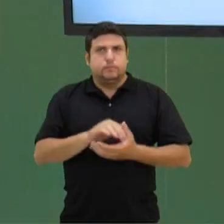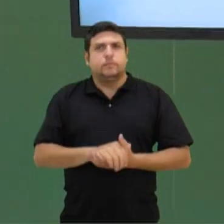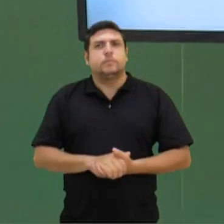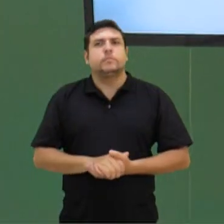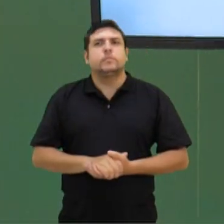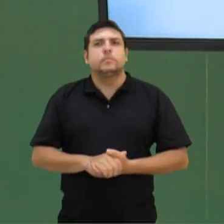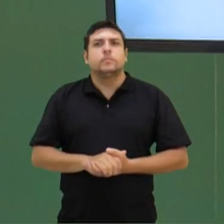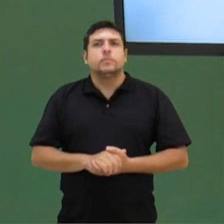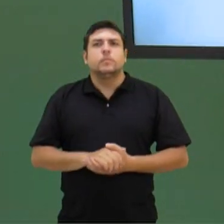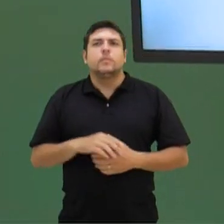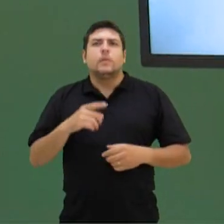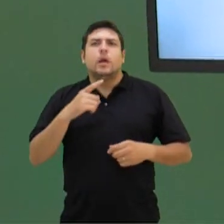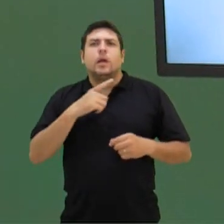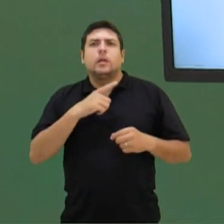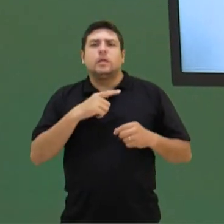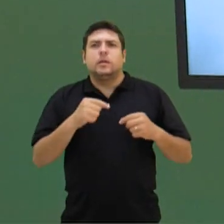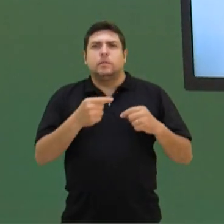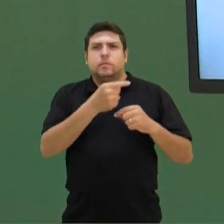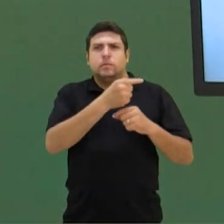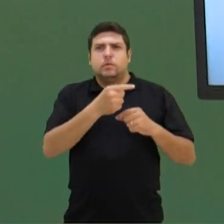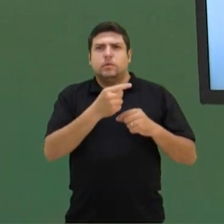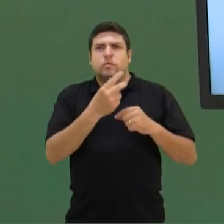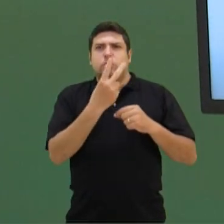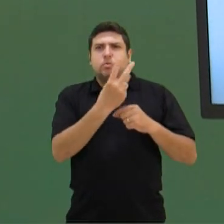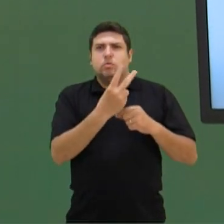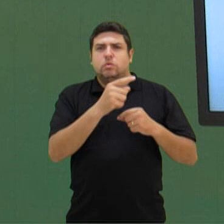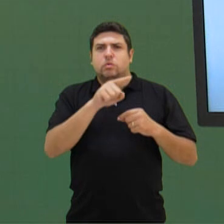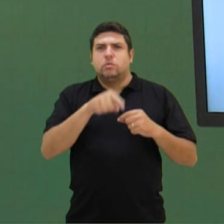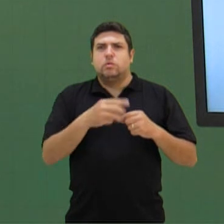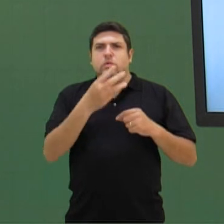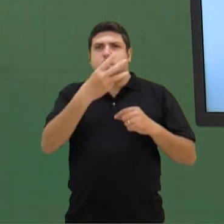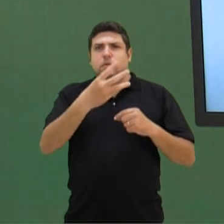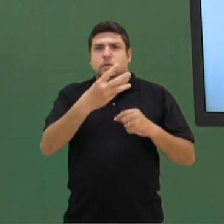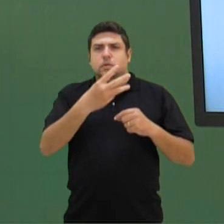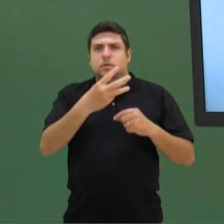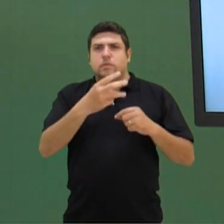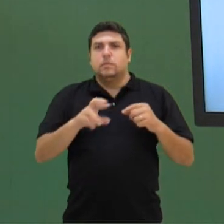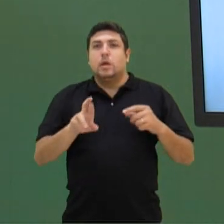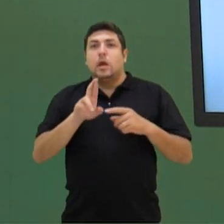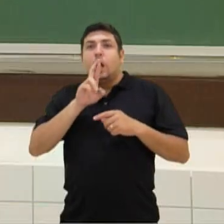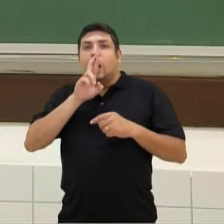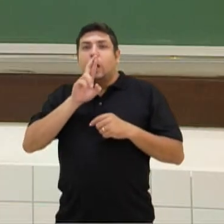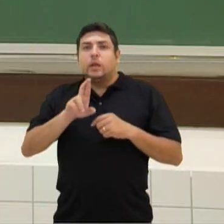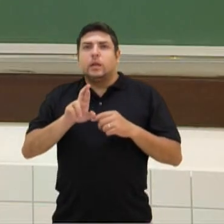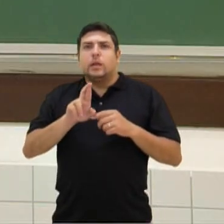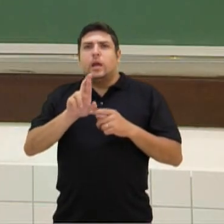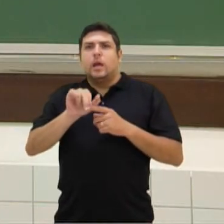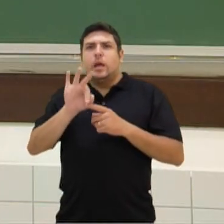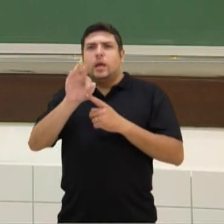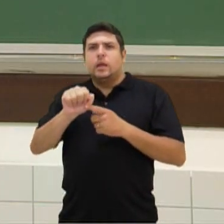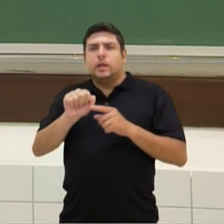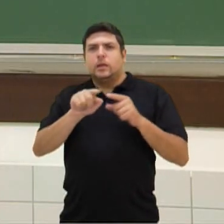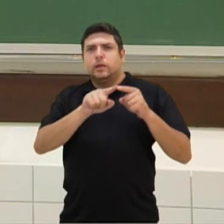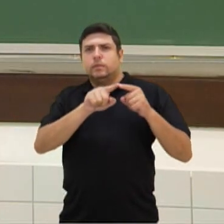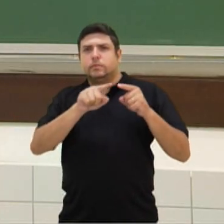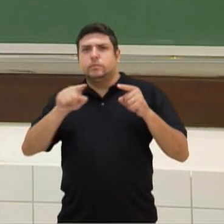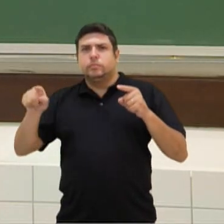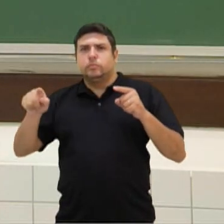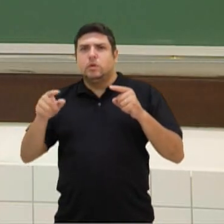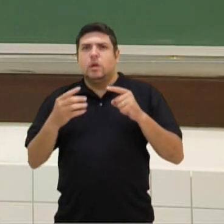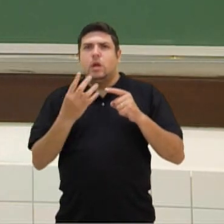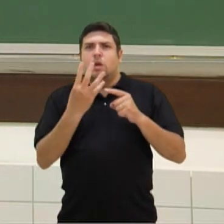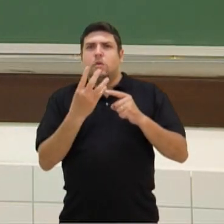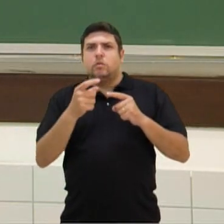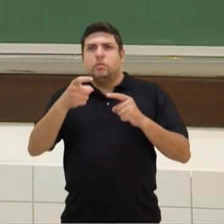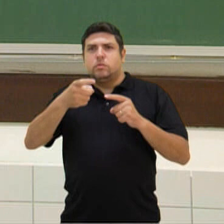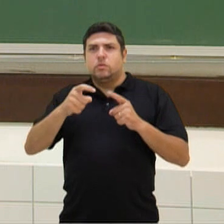o ponto de coordenada negativo 2, 3 e a reta T com esta equação, 4x mais 3y